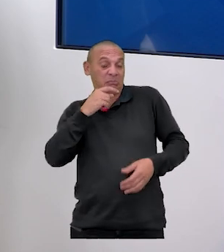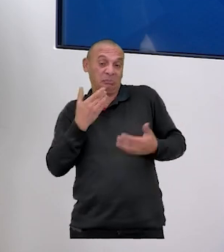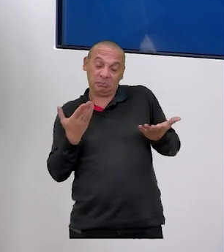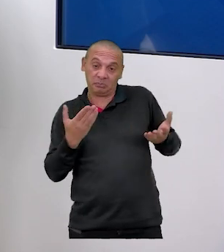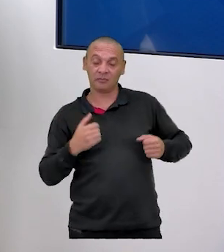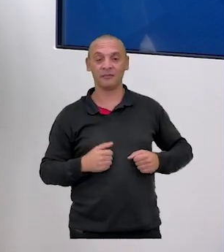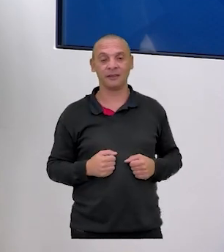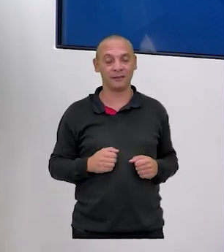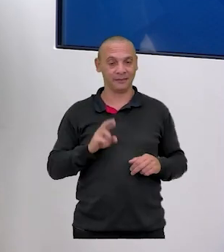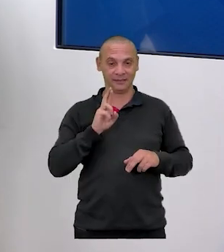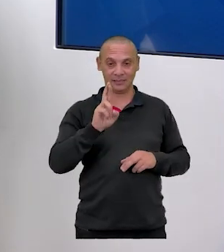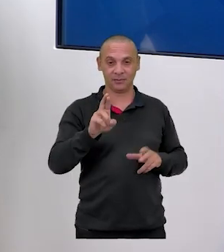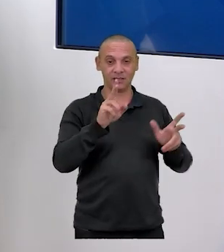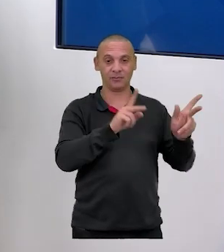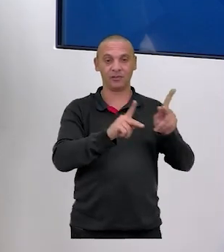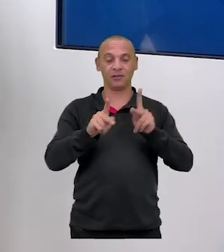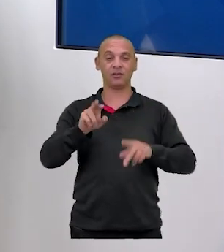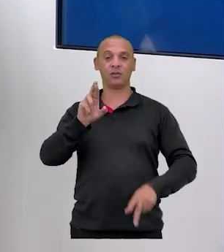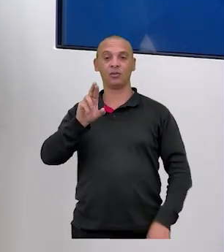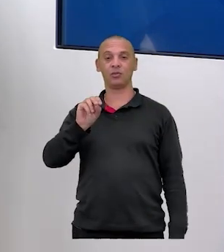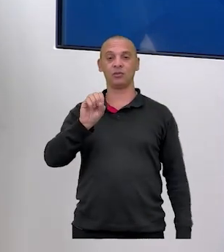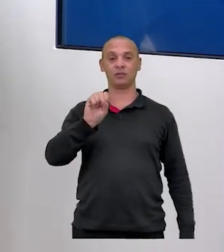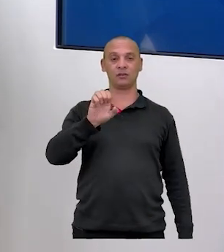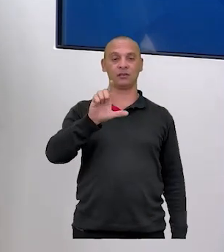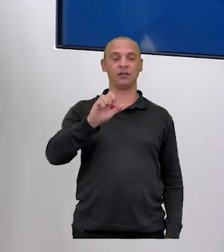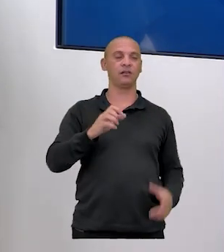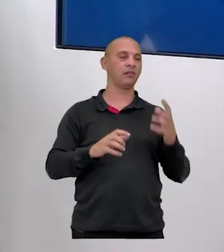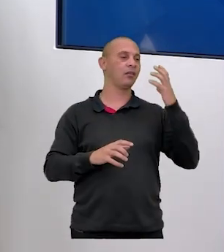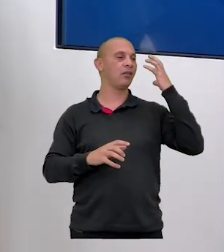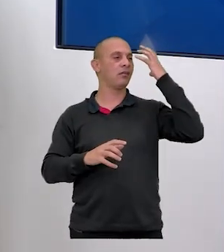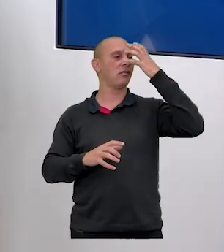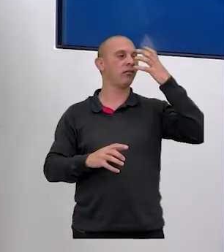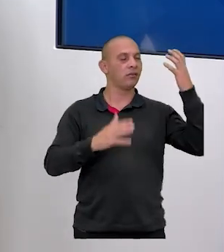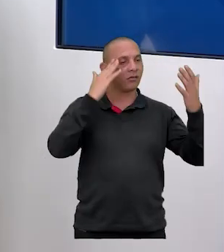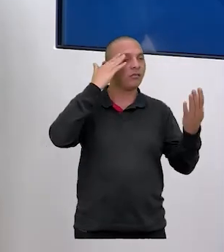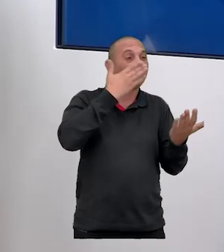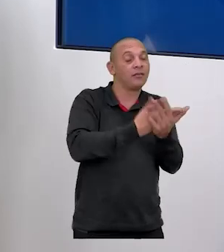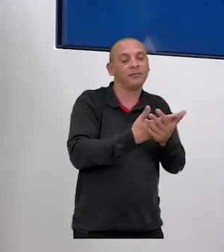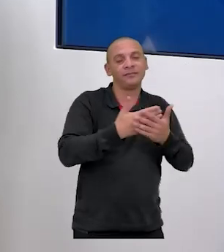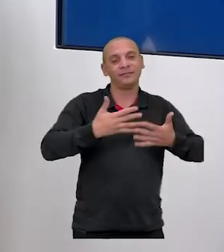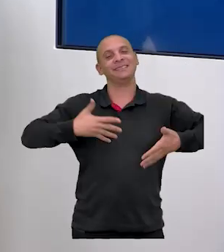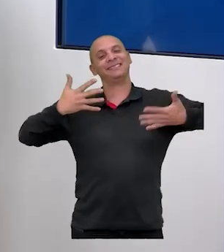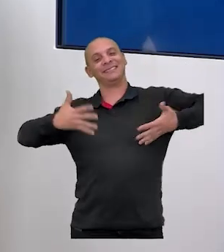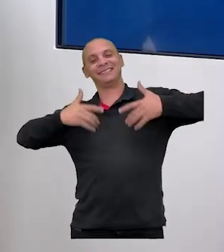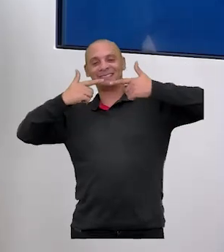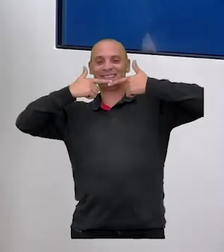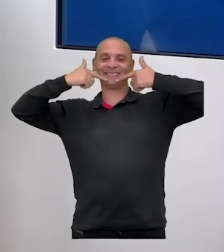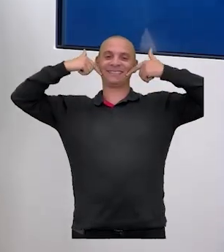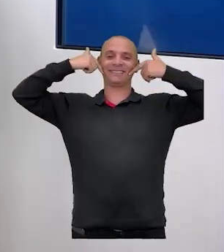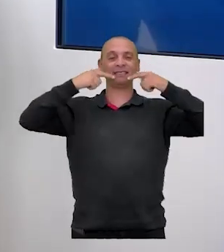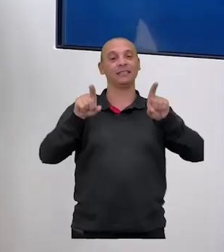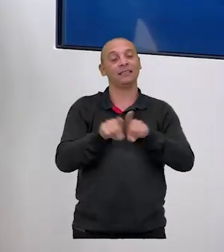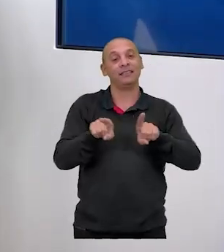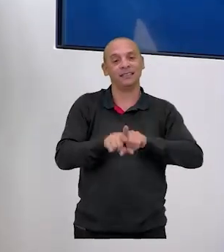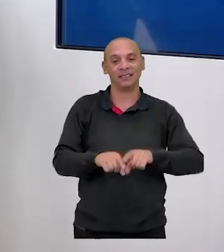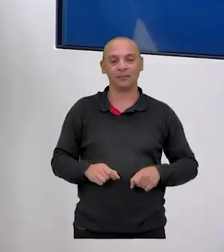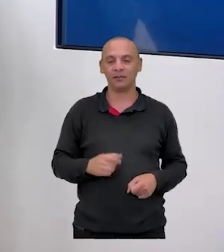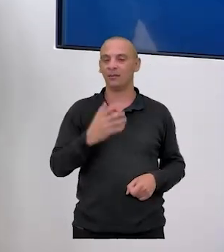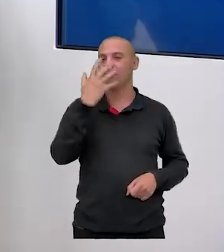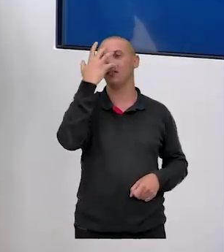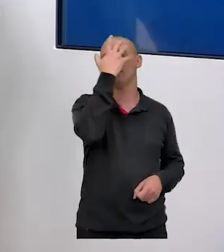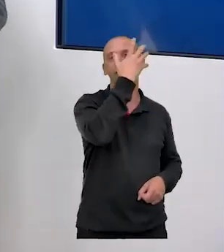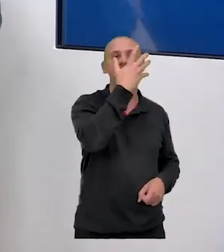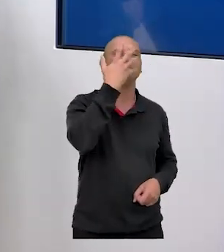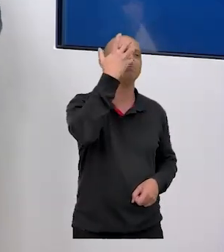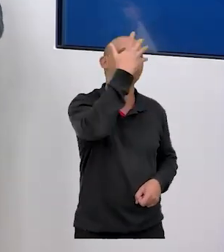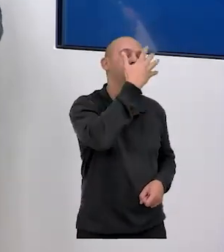uma resposta da professora Roseli que ela fala para encantar, para divertir. Gostei bastante eu adorei dessa. essa resposta, para encantar. Olha,